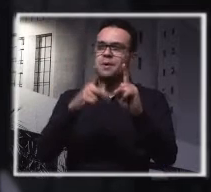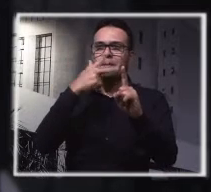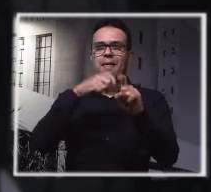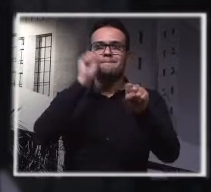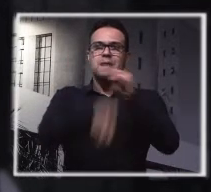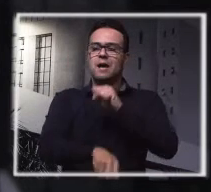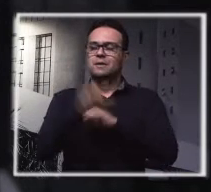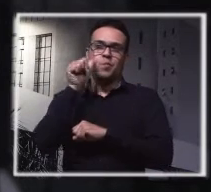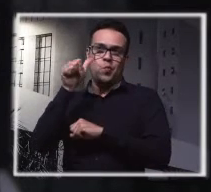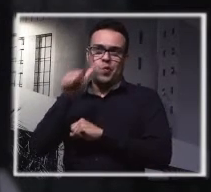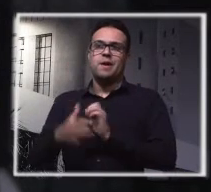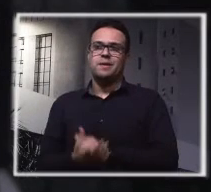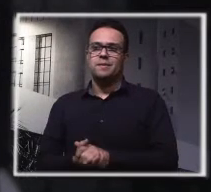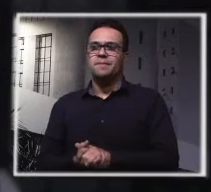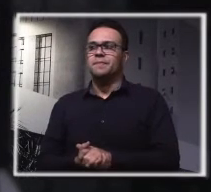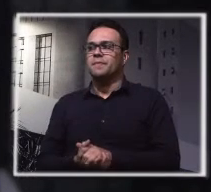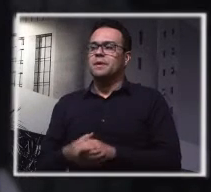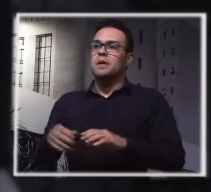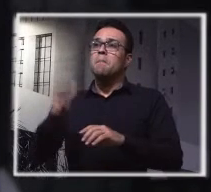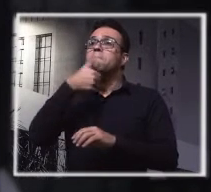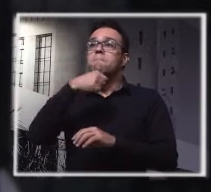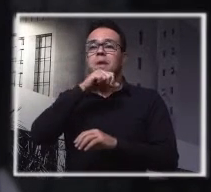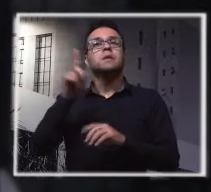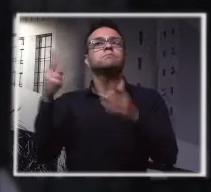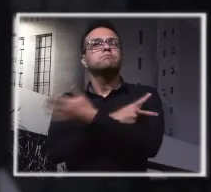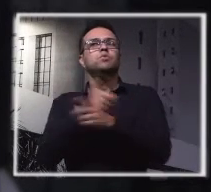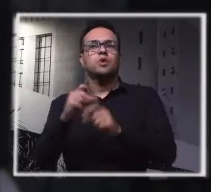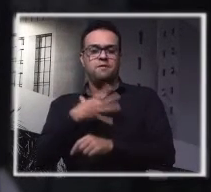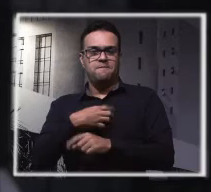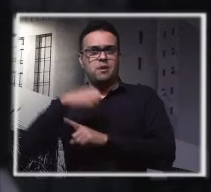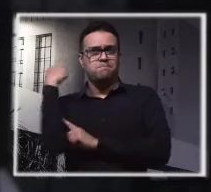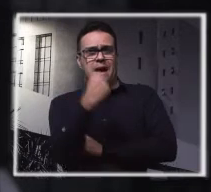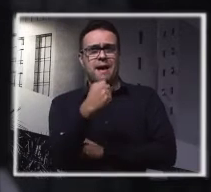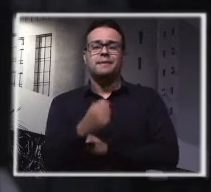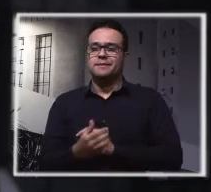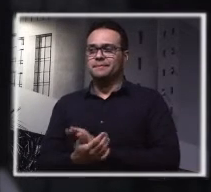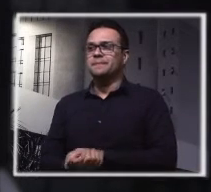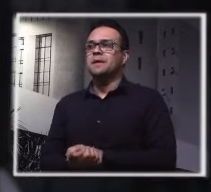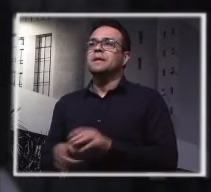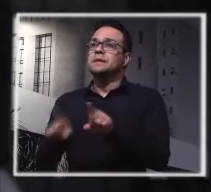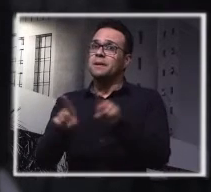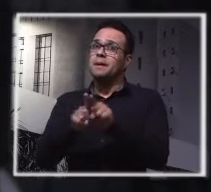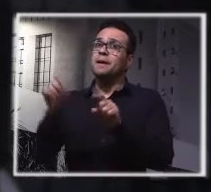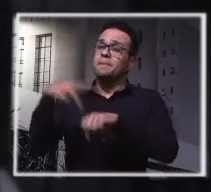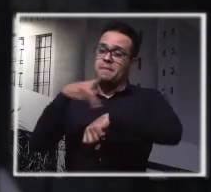suas mulheres. Um país em que mães são mortas pelos seus filhos. Um país em que há